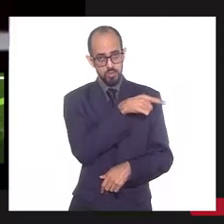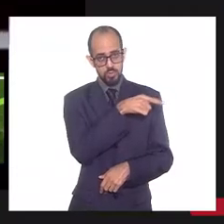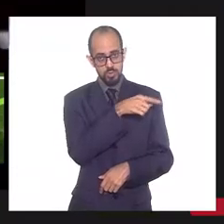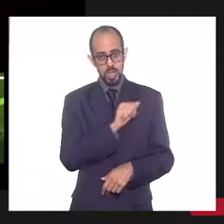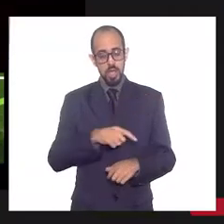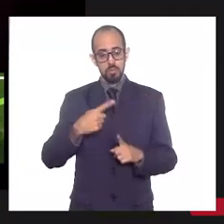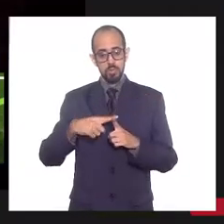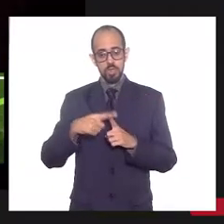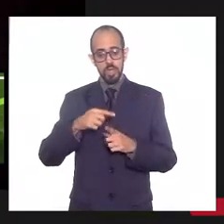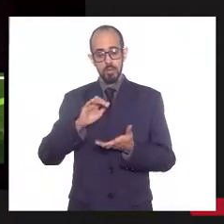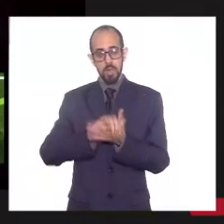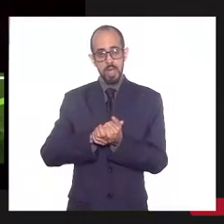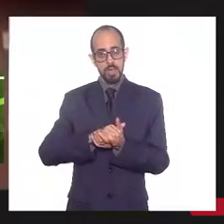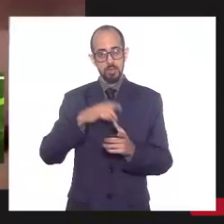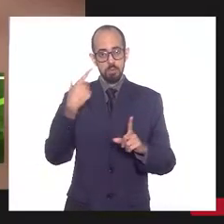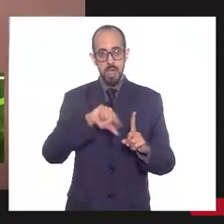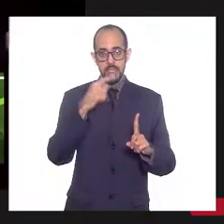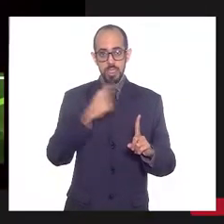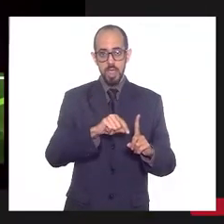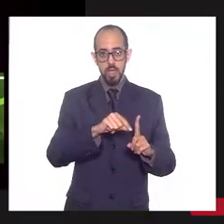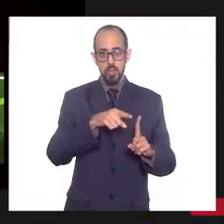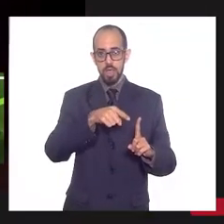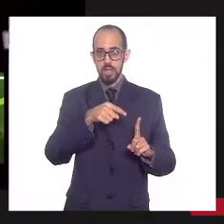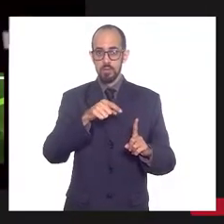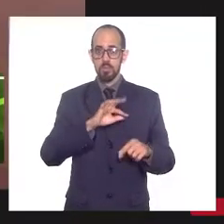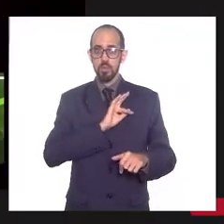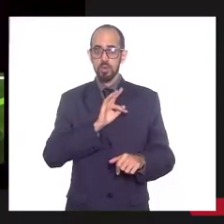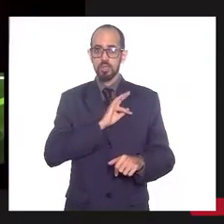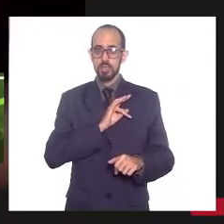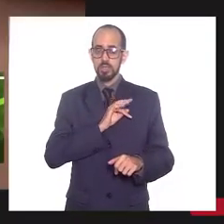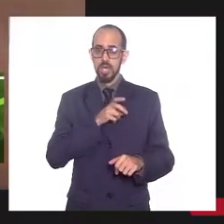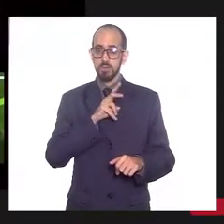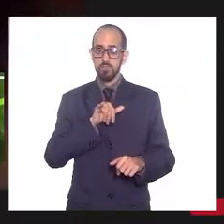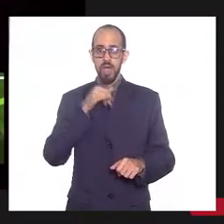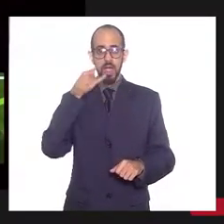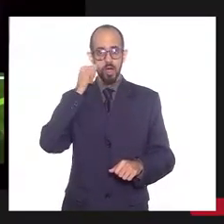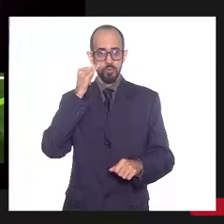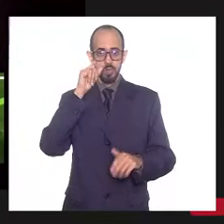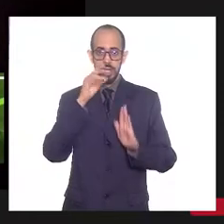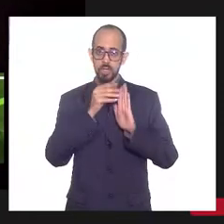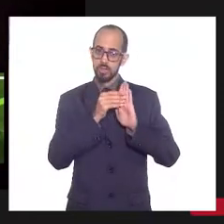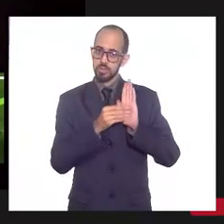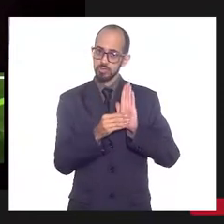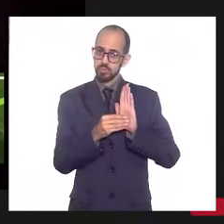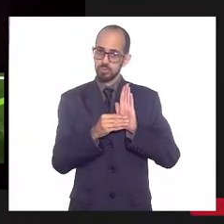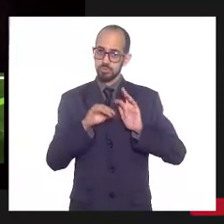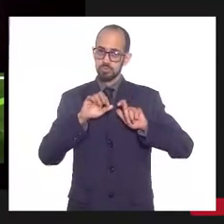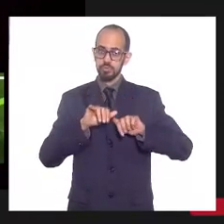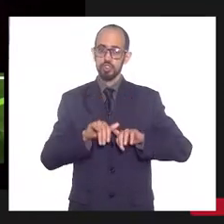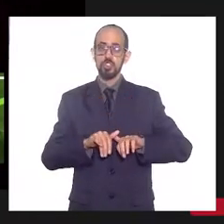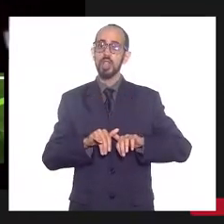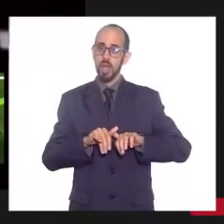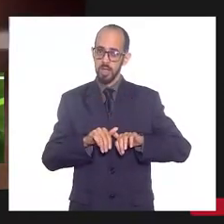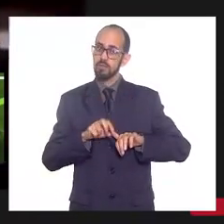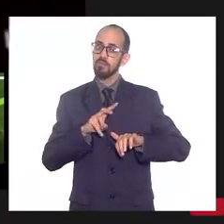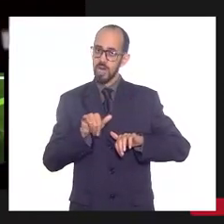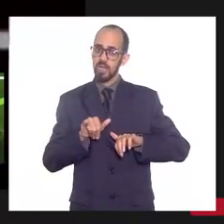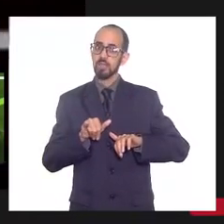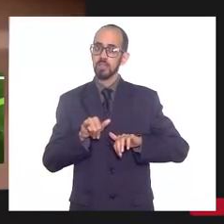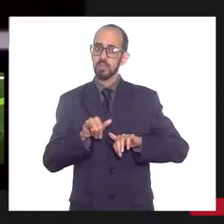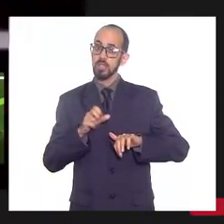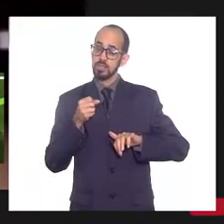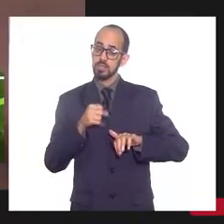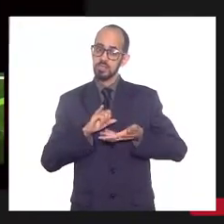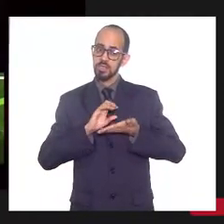seu marido Ele bateu o policial vai fazer de tudo para que isso não seja sequer registrados Esse